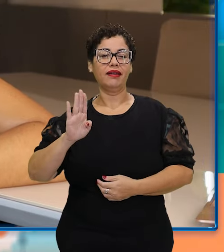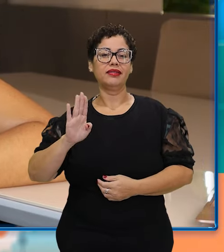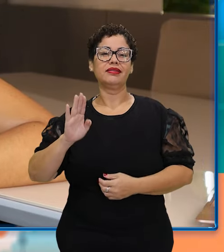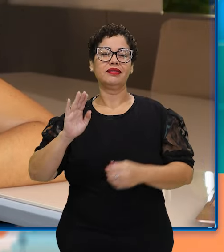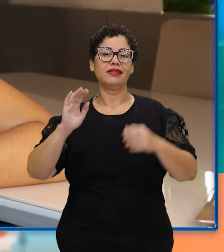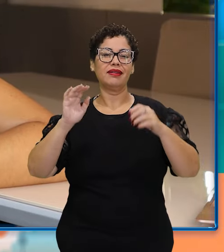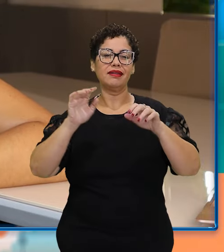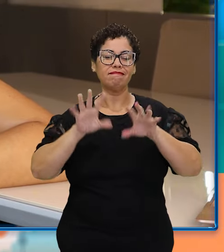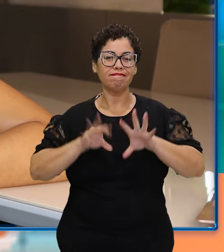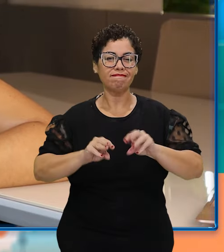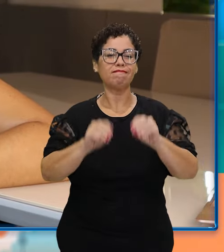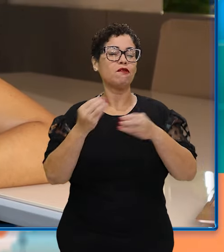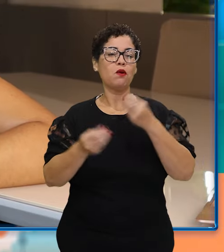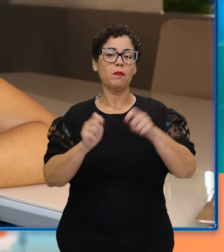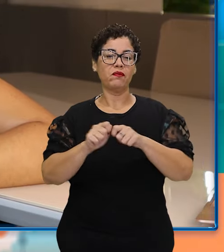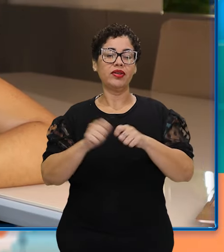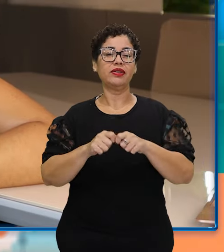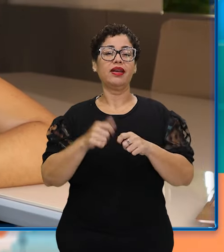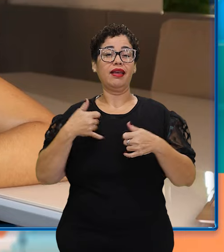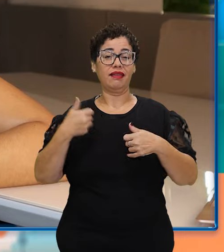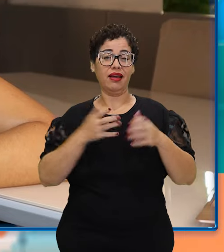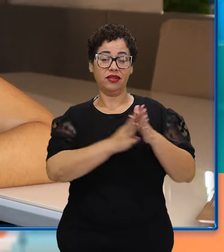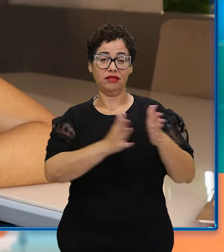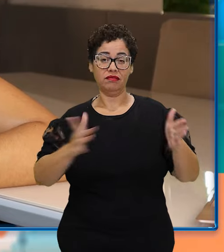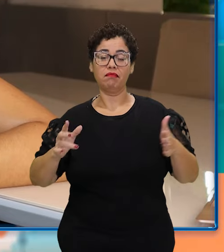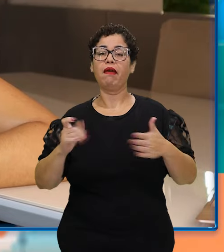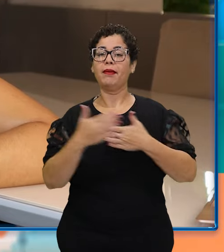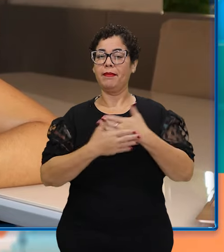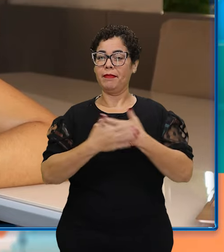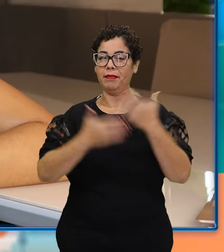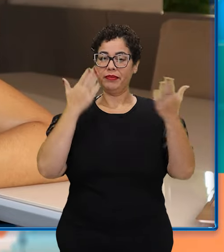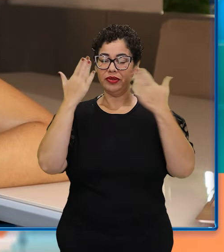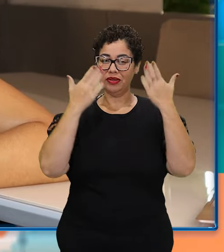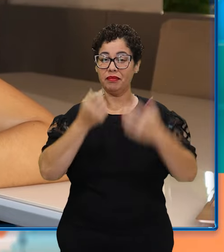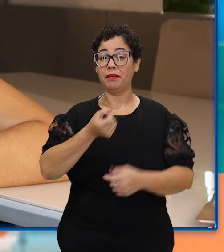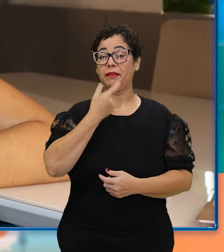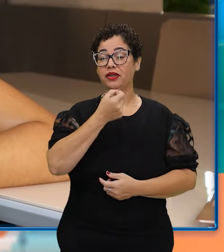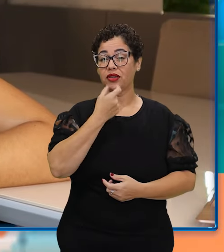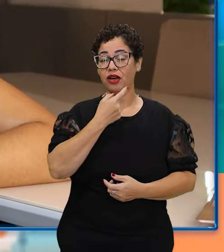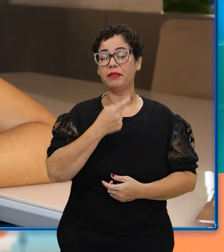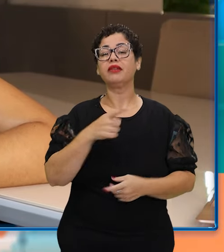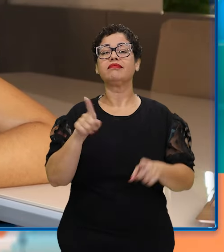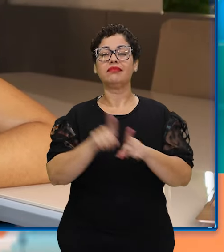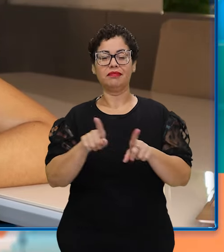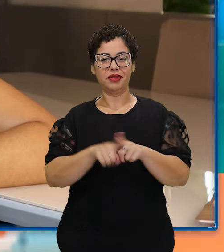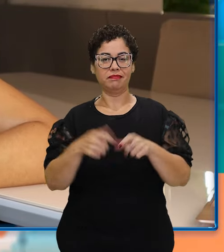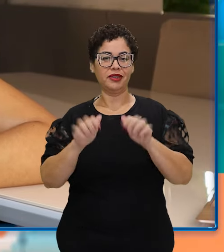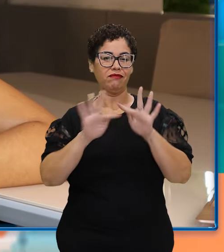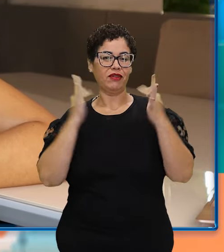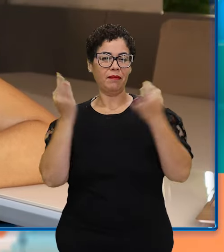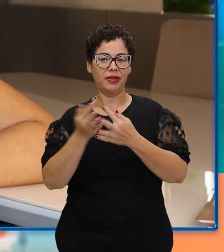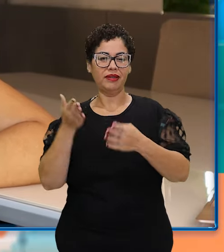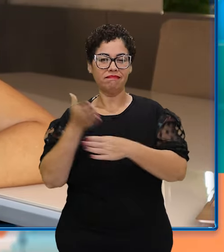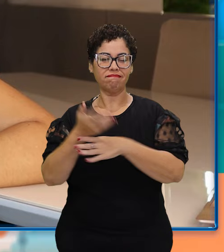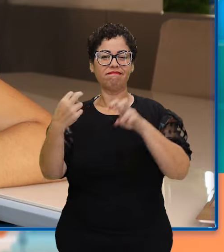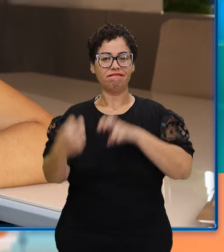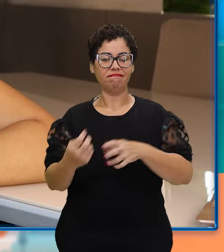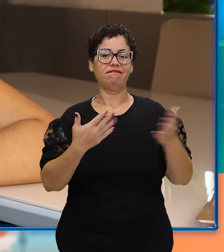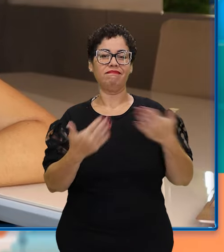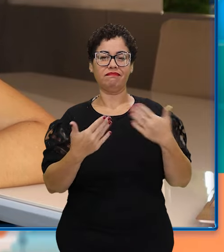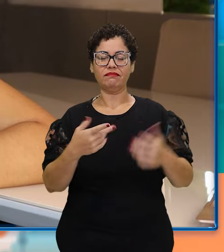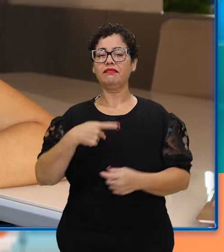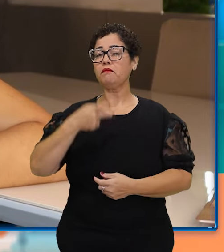depressão nessas faixas etárias vão incluir psicoterapia, medicamentos e intervenções familiares. Eu sempre